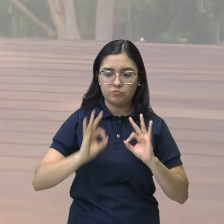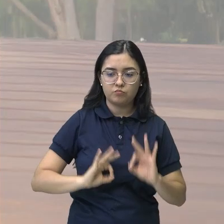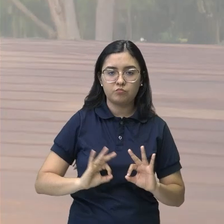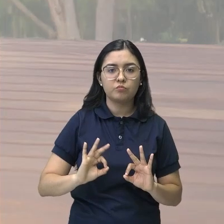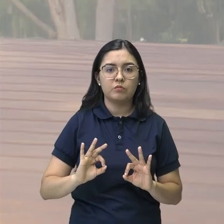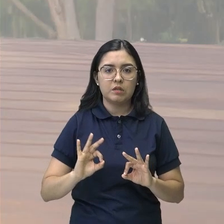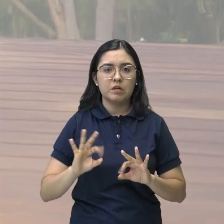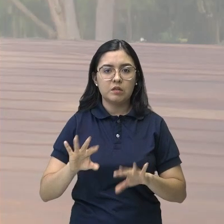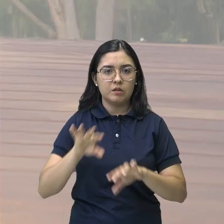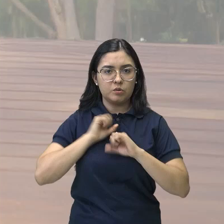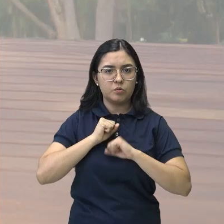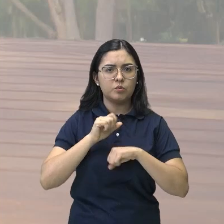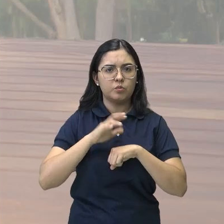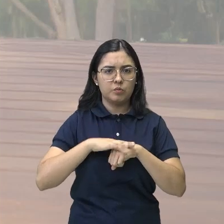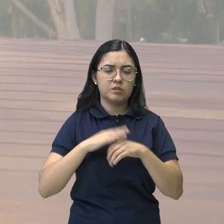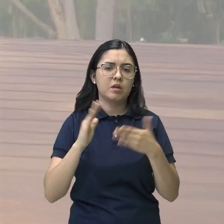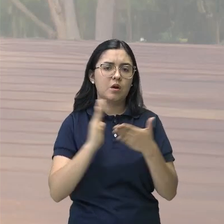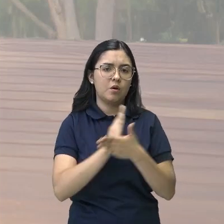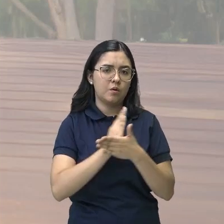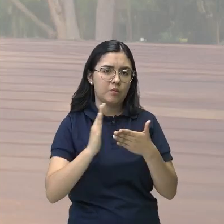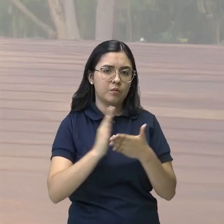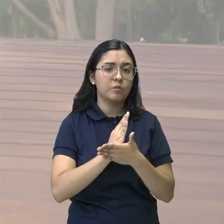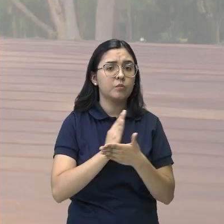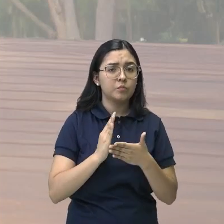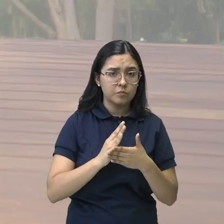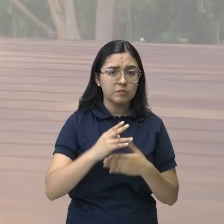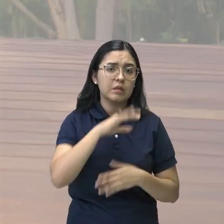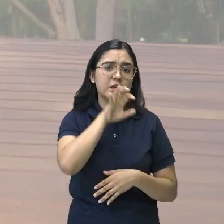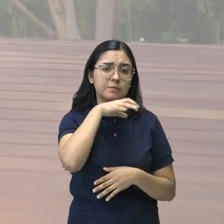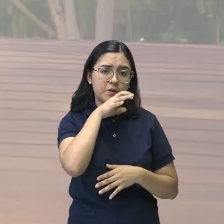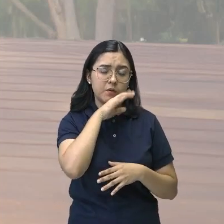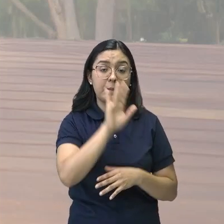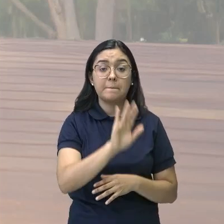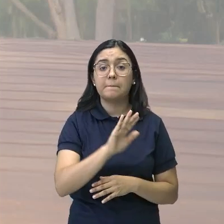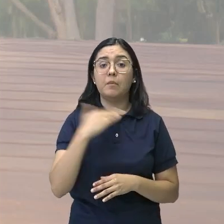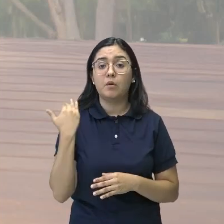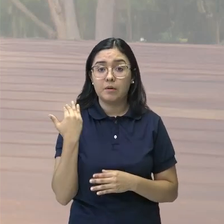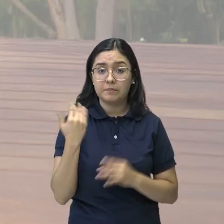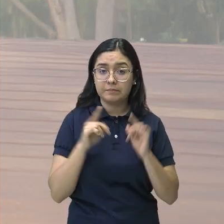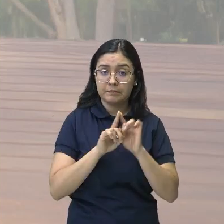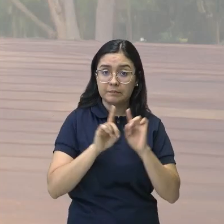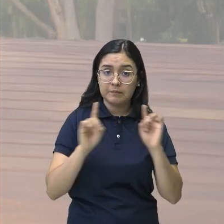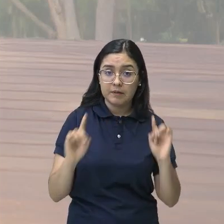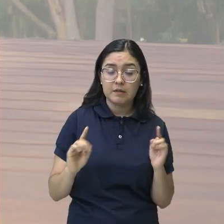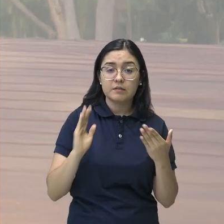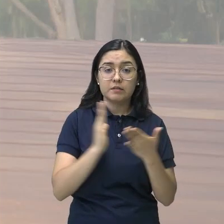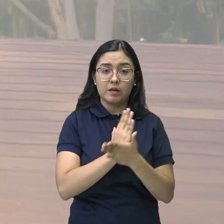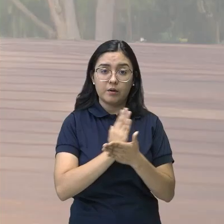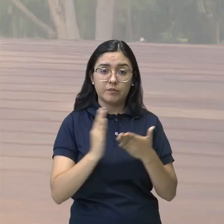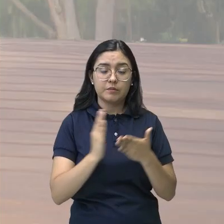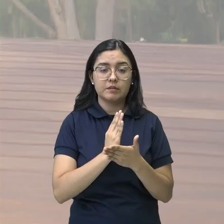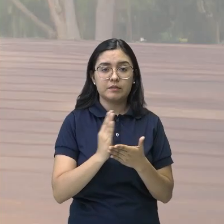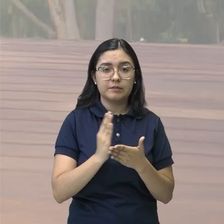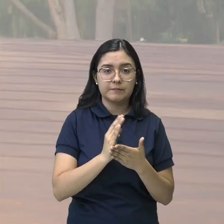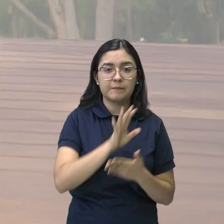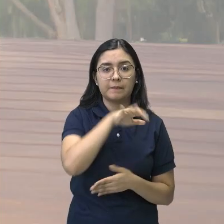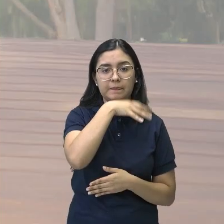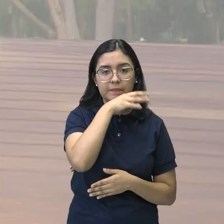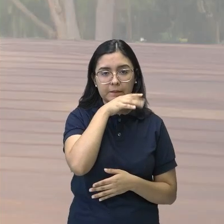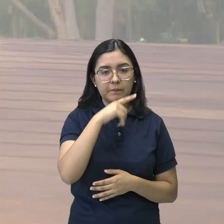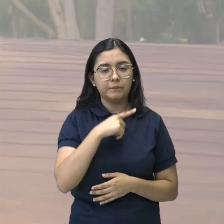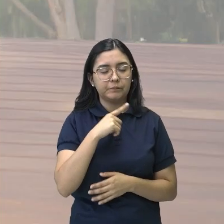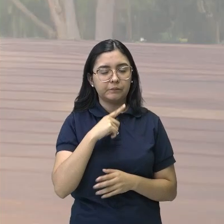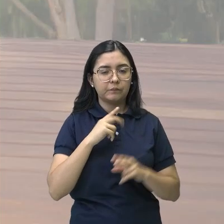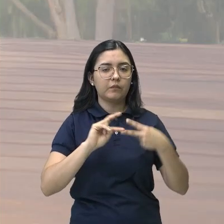espécie. Talvez alguns indivíduos iriam morrer, né, por essa situação, mas alguns indivíduos que carregam